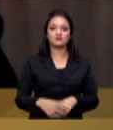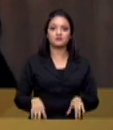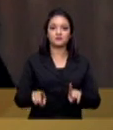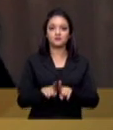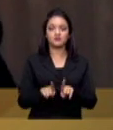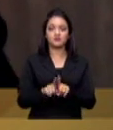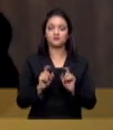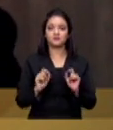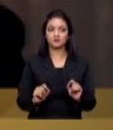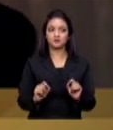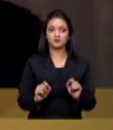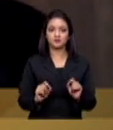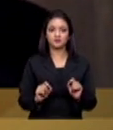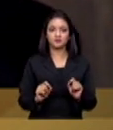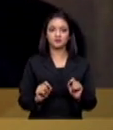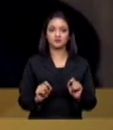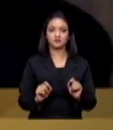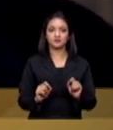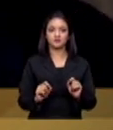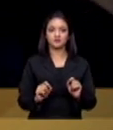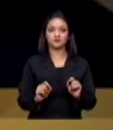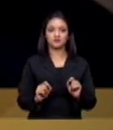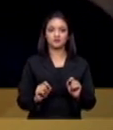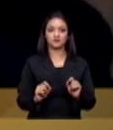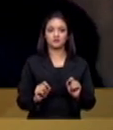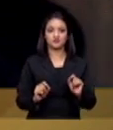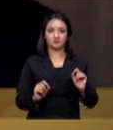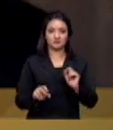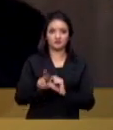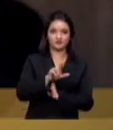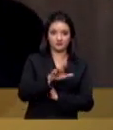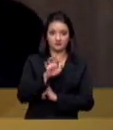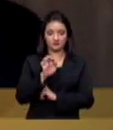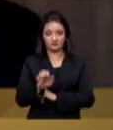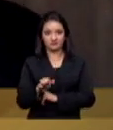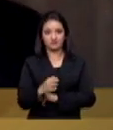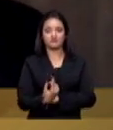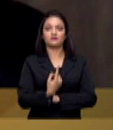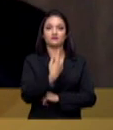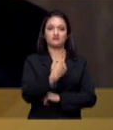também feito no recurso extraordinário